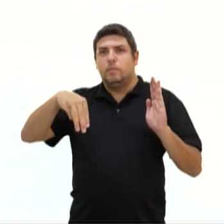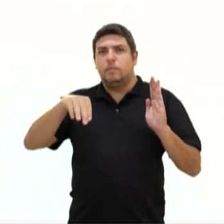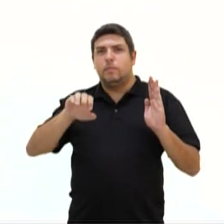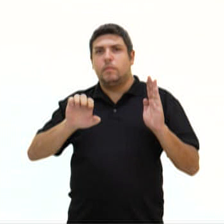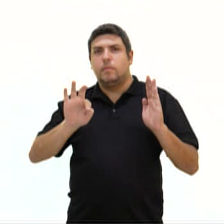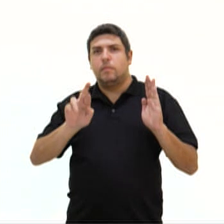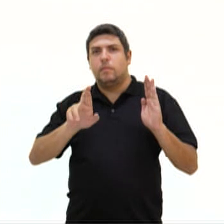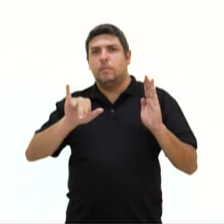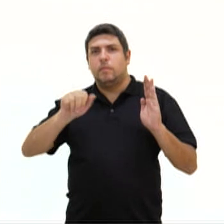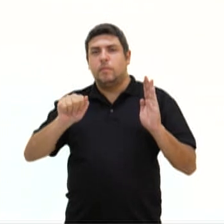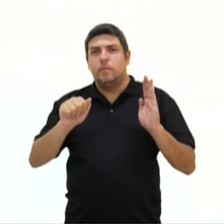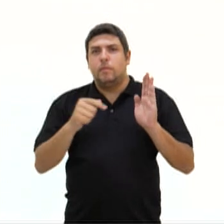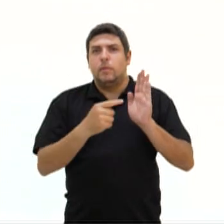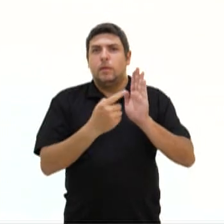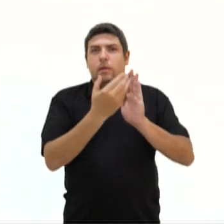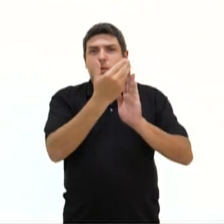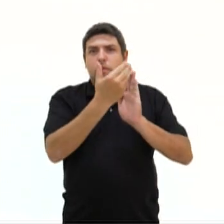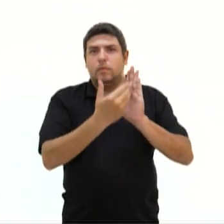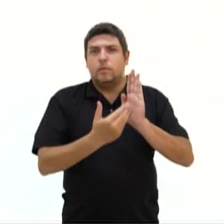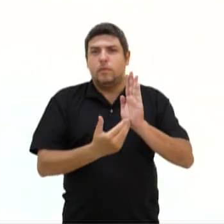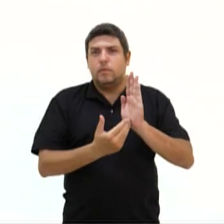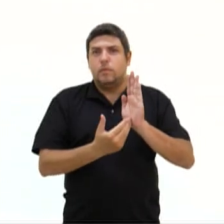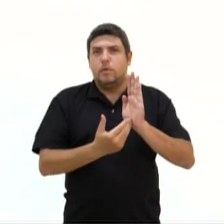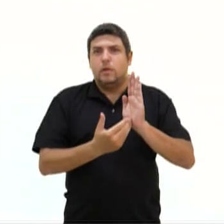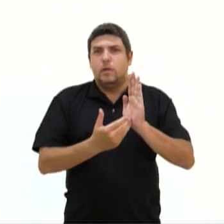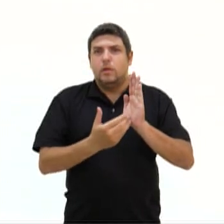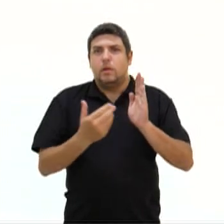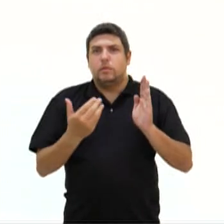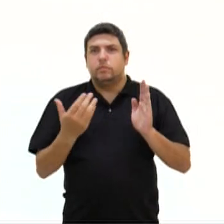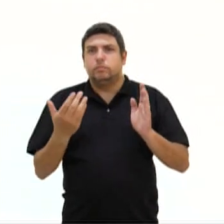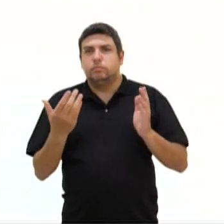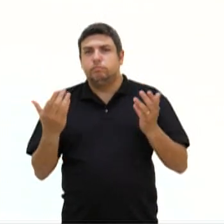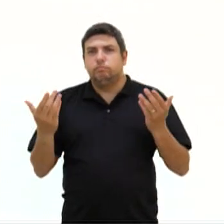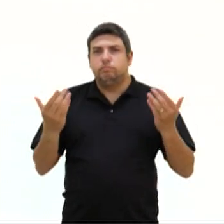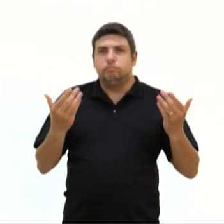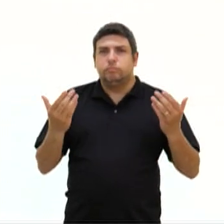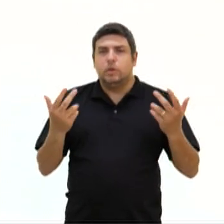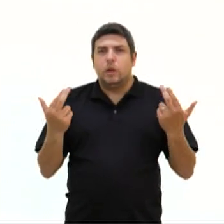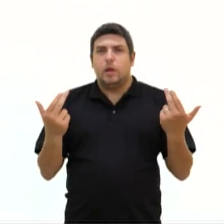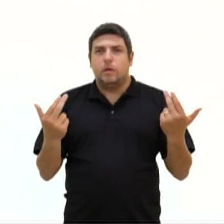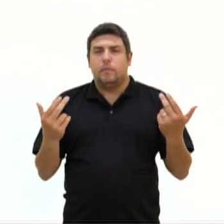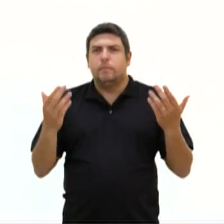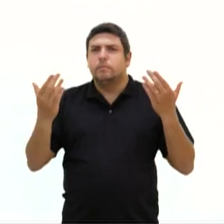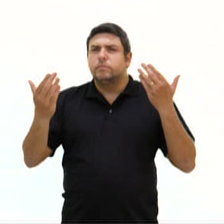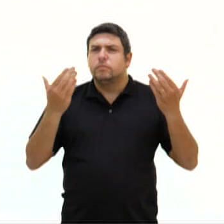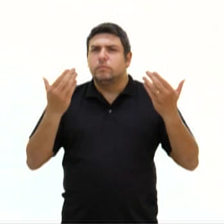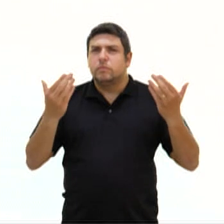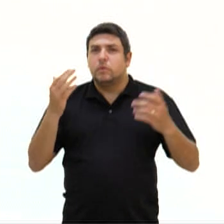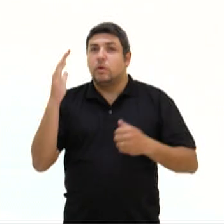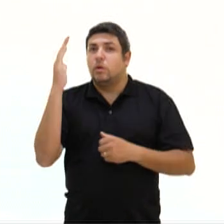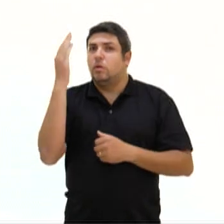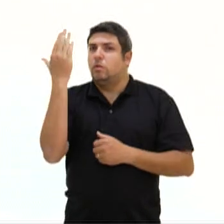partes exatamente iguais. Seria como se tivesse um espelho. Quando você